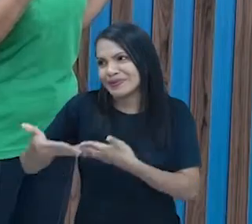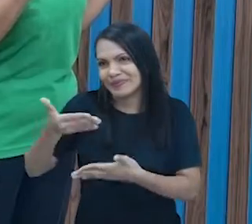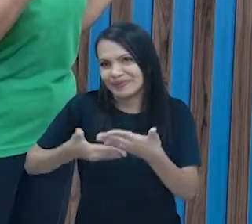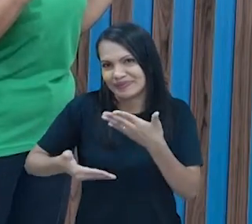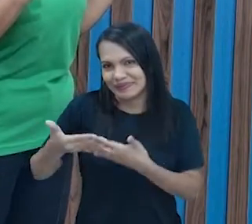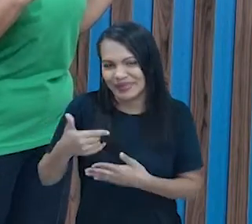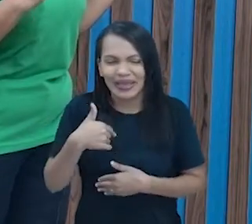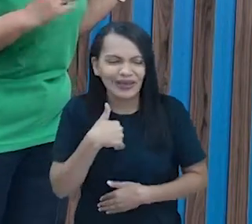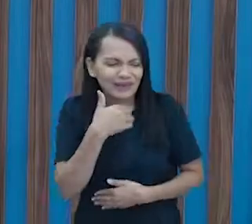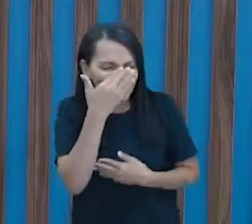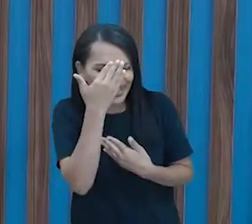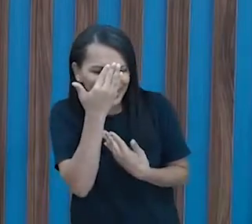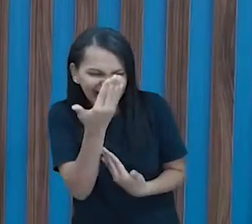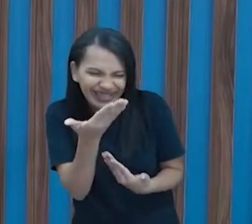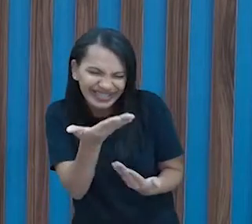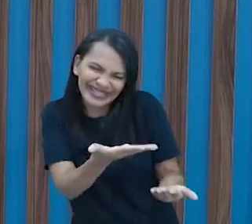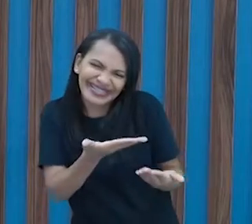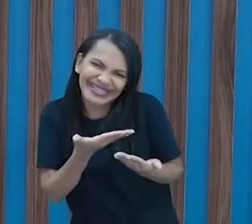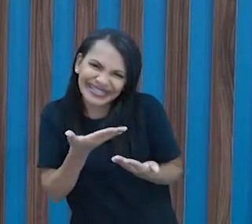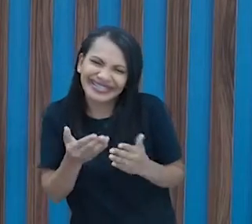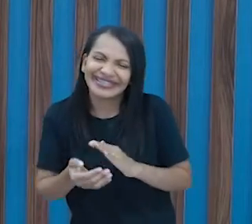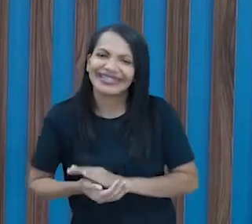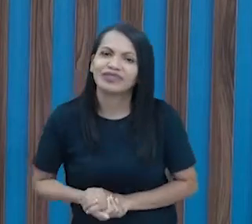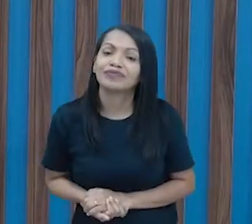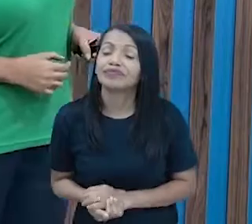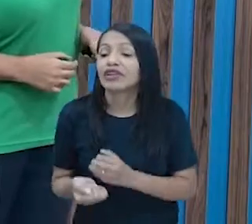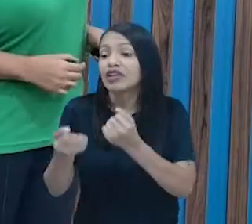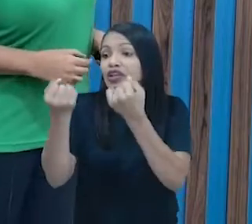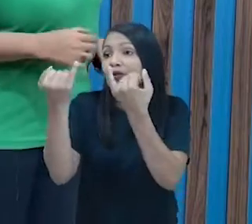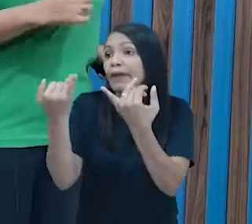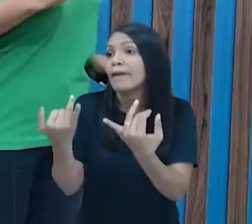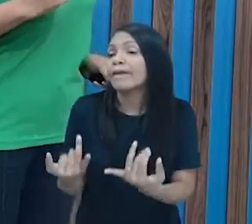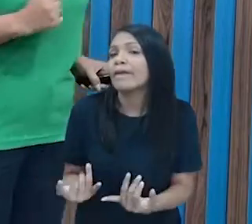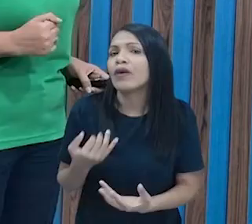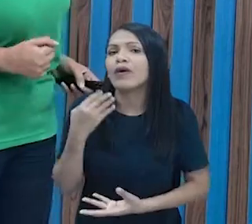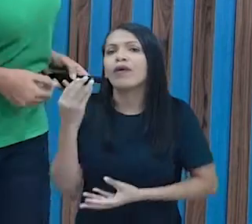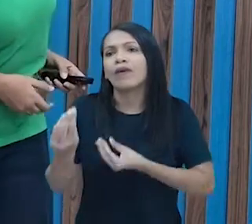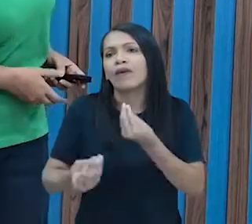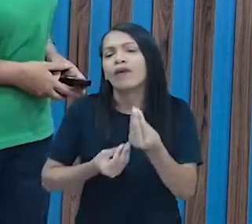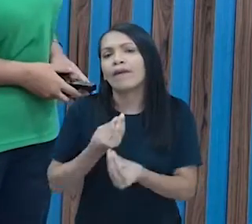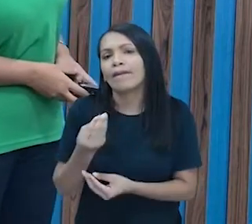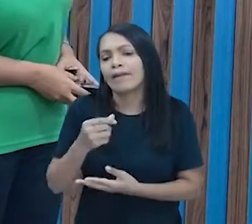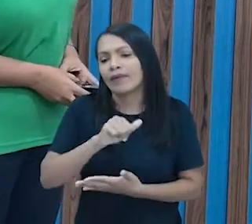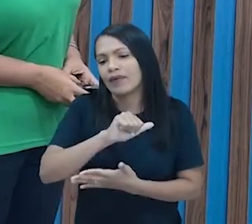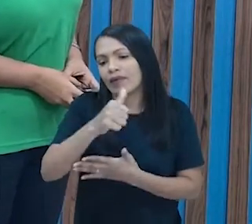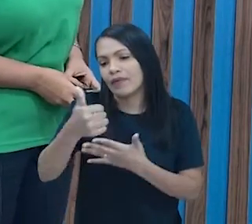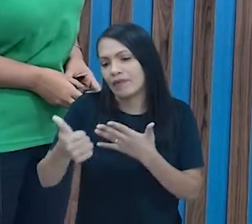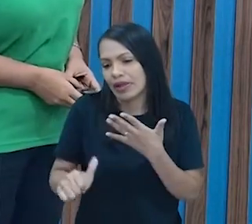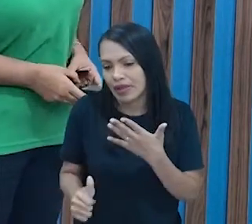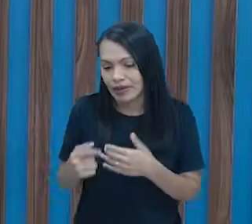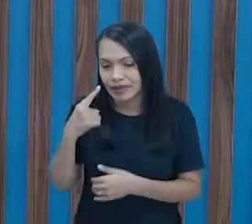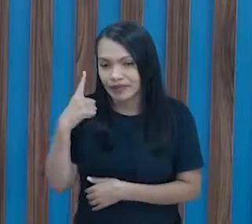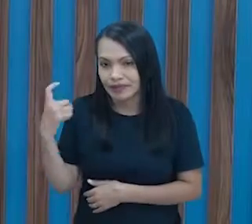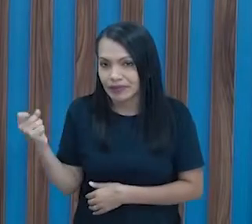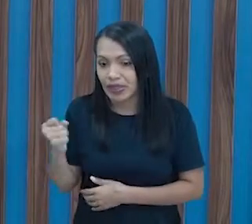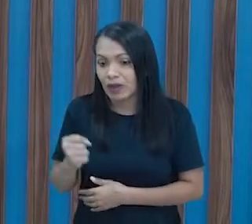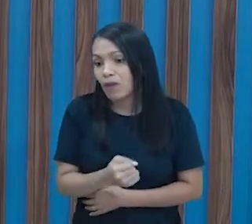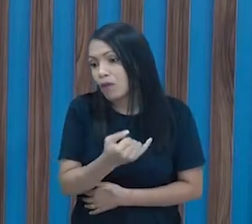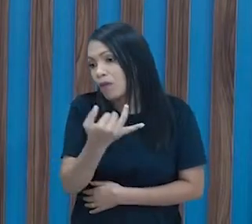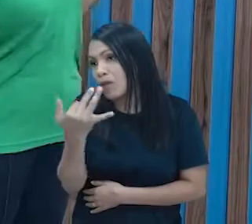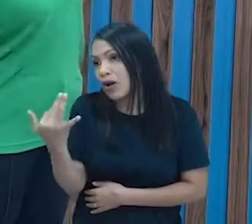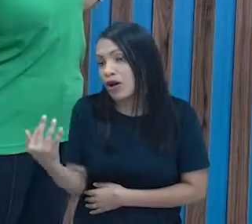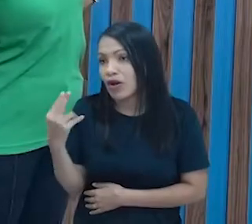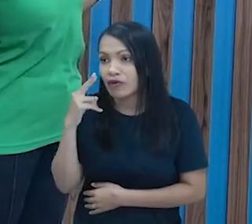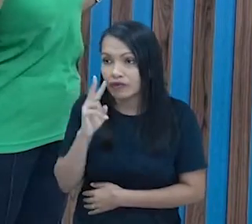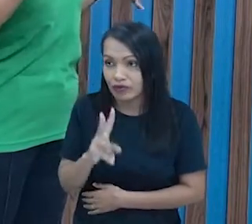já te agradeço. Eu agradeço o convite, professora. E explica para a gente, como assim os parâmetros do som? Quais são? A gente